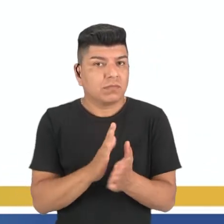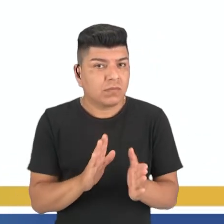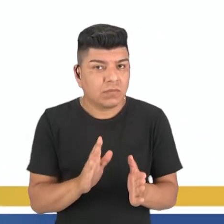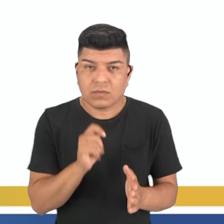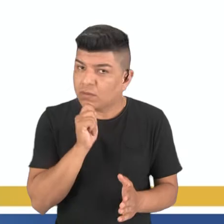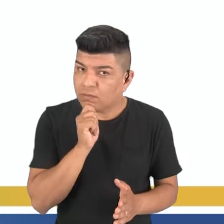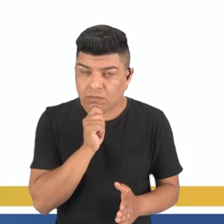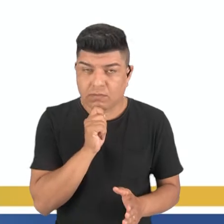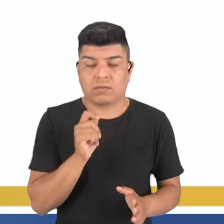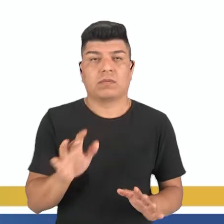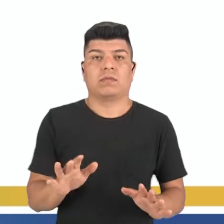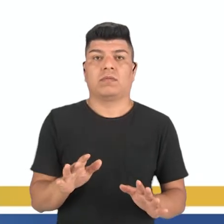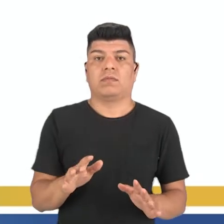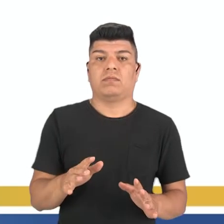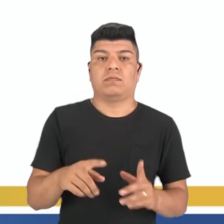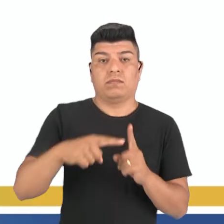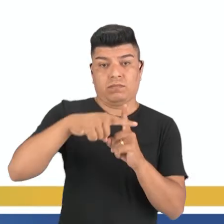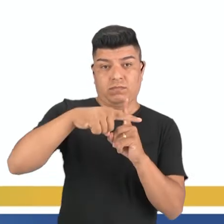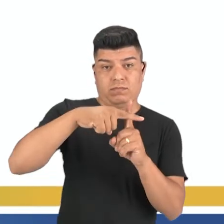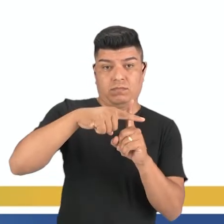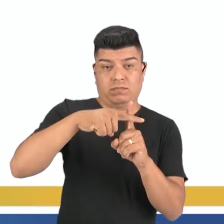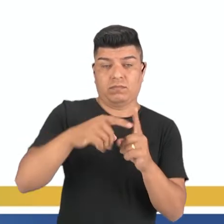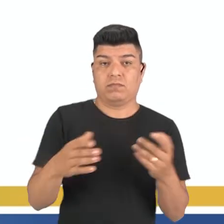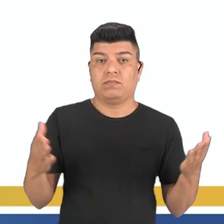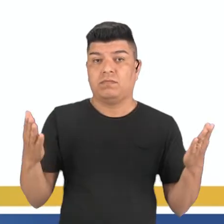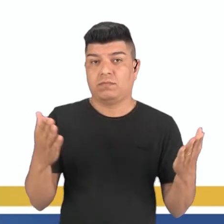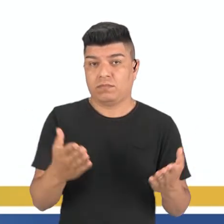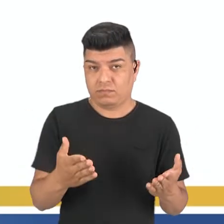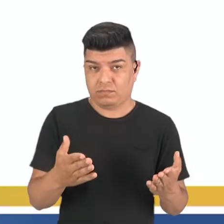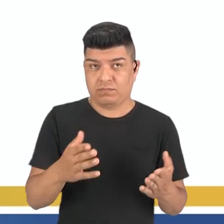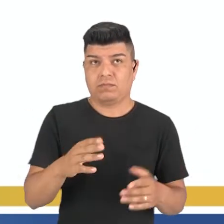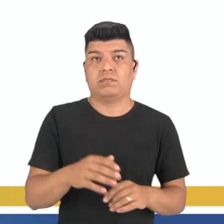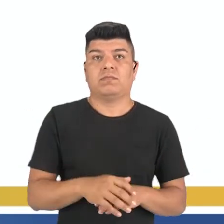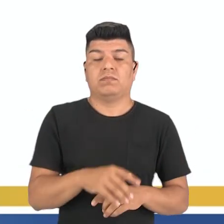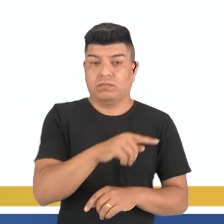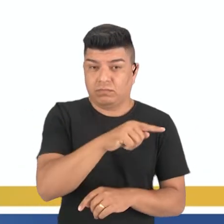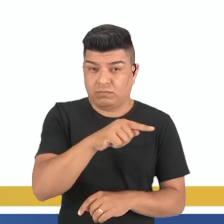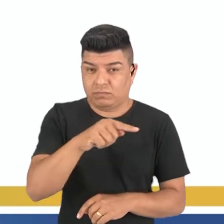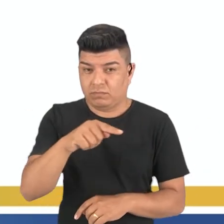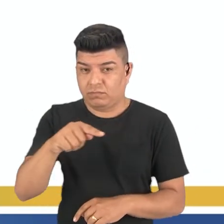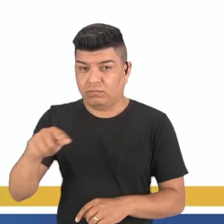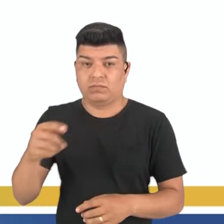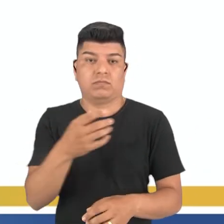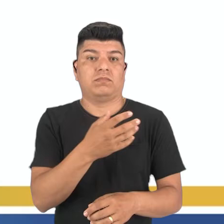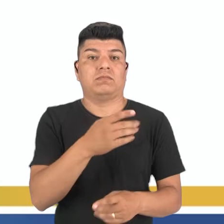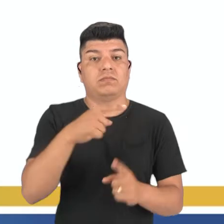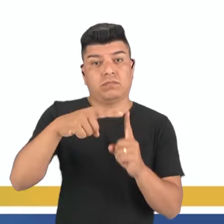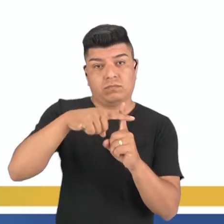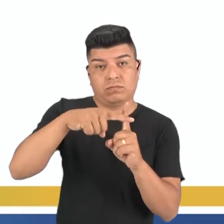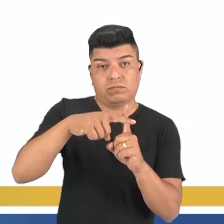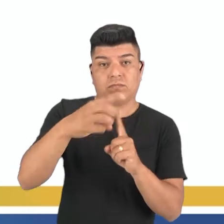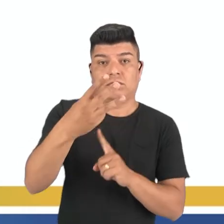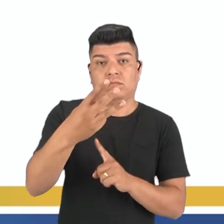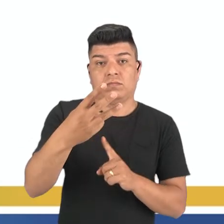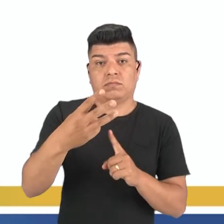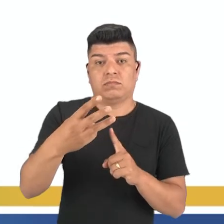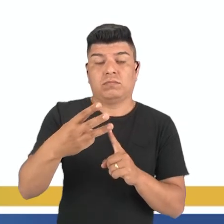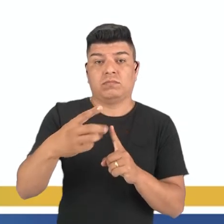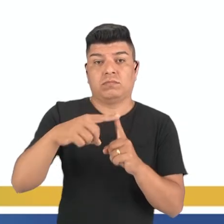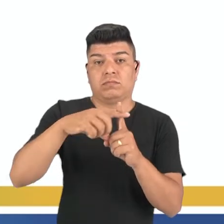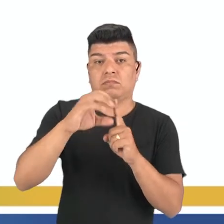Não, agora a gente vai fazer a adição, beleza? Coloca nosso traço e nós vamos somar, ó. 3 mais